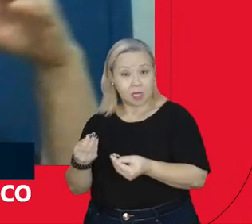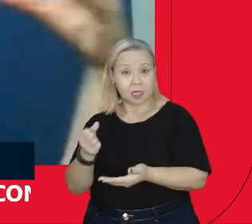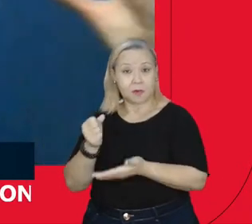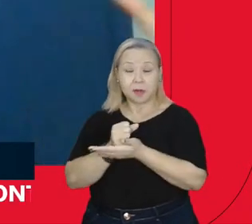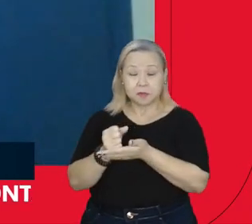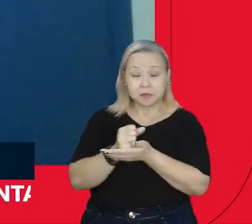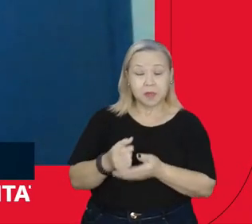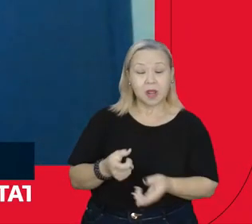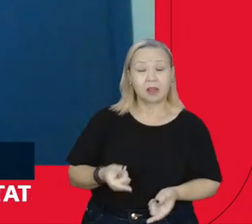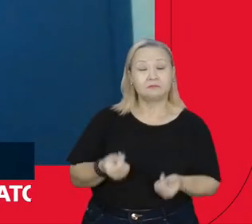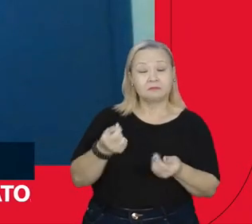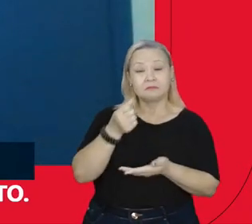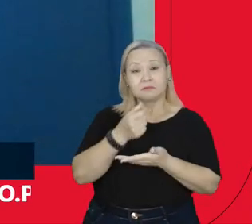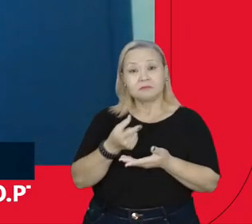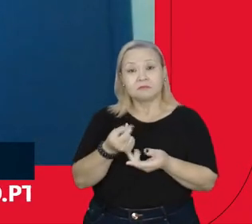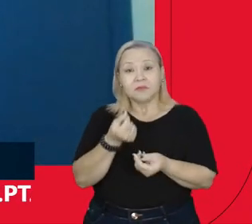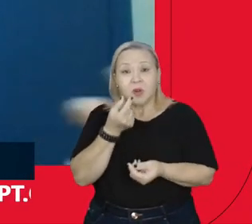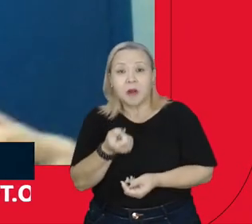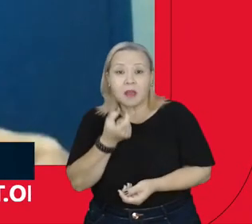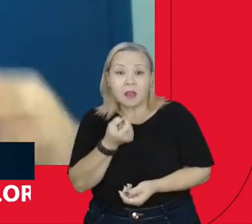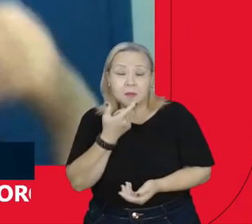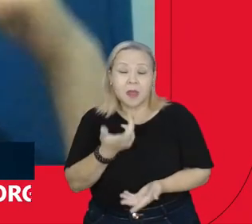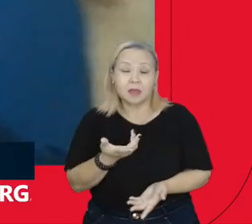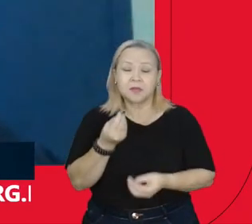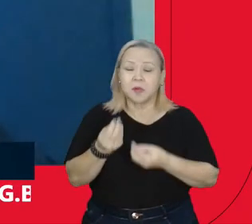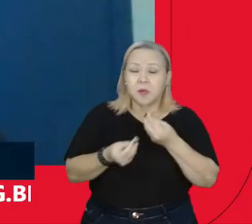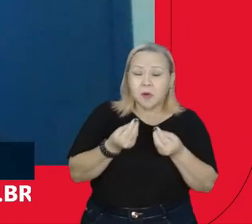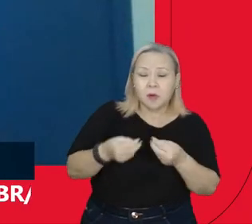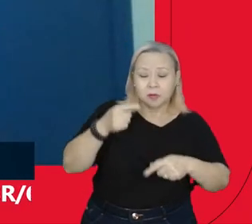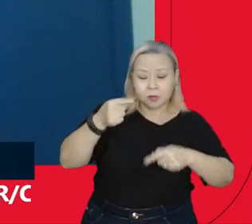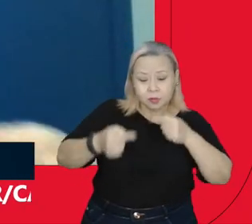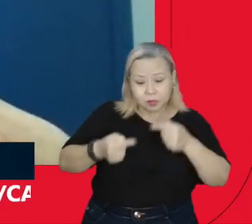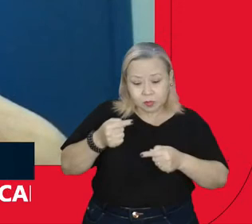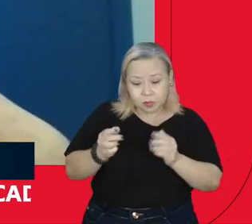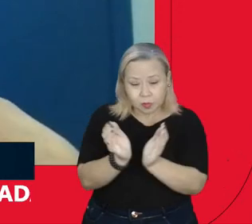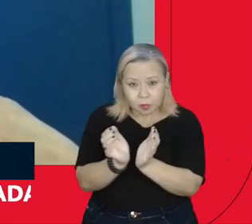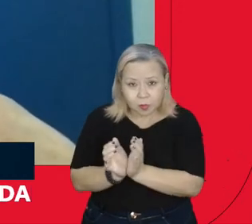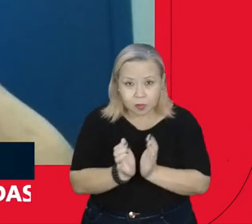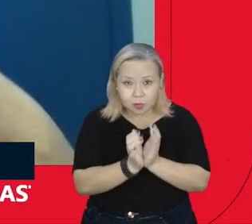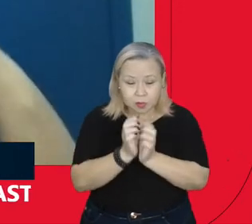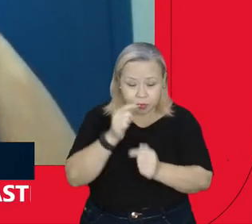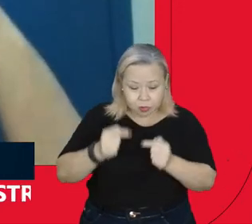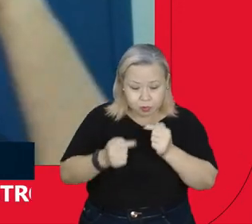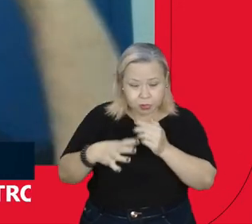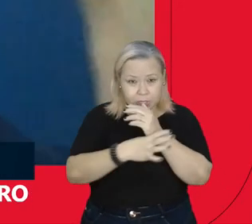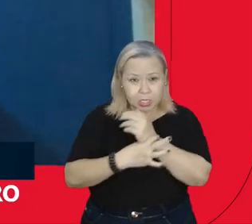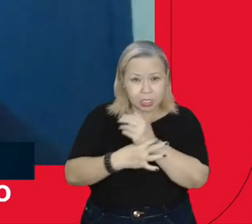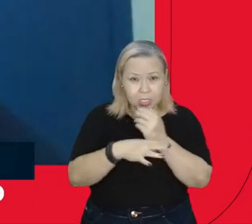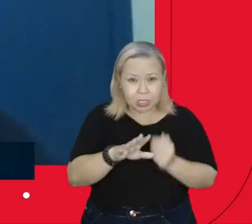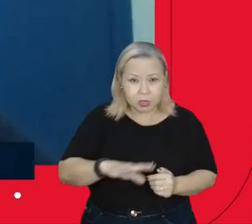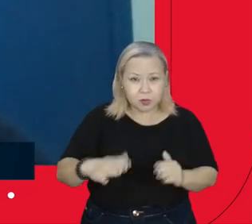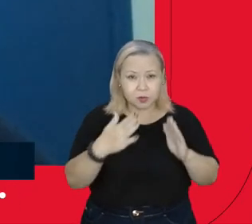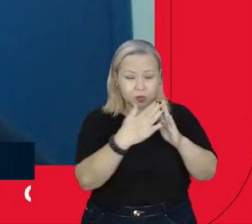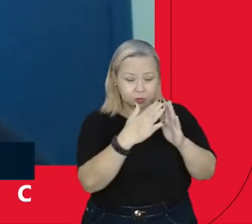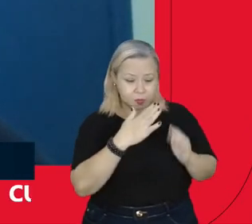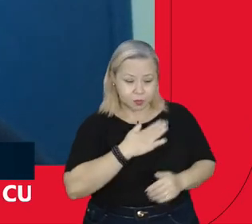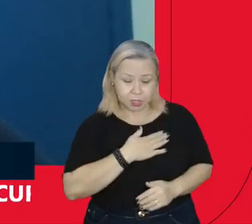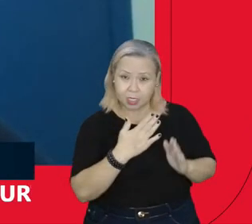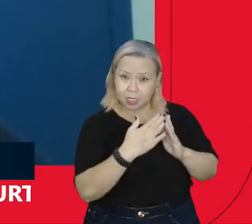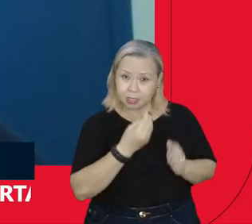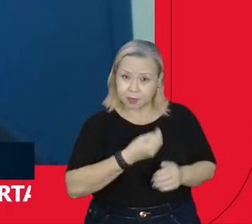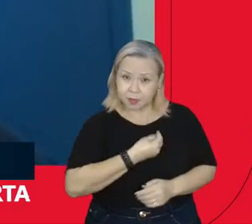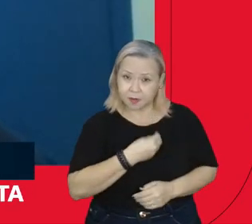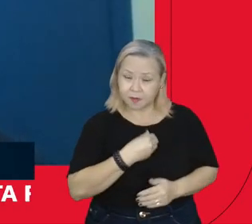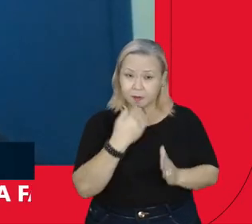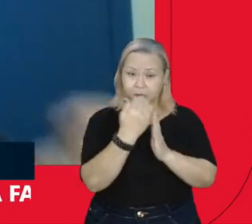Então, esse conjunto de políticas que garantia cisterna, que garantia luz para todos, que garantia Minha Casa Minha Vida, que onde o